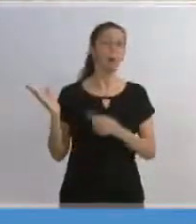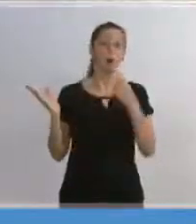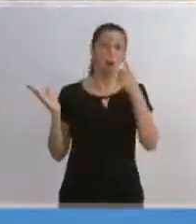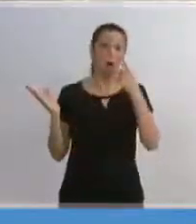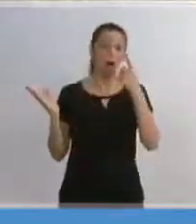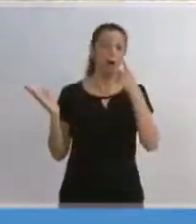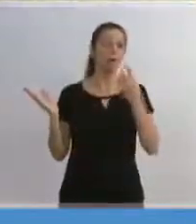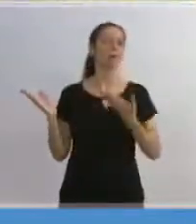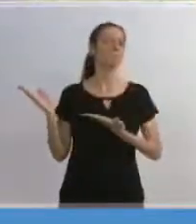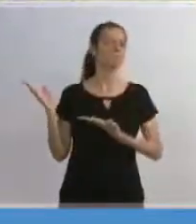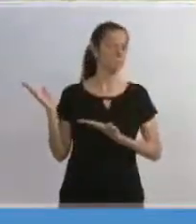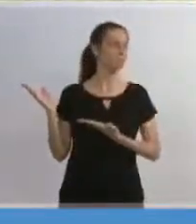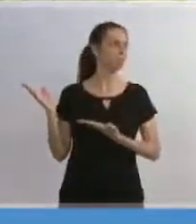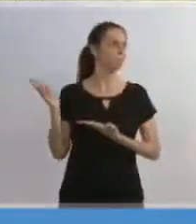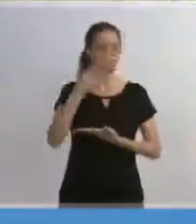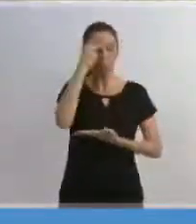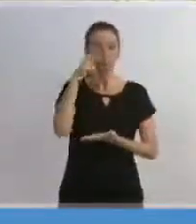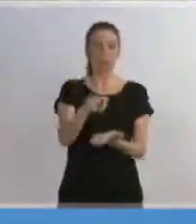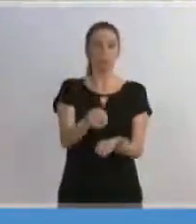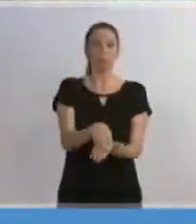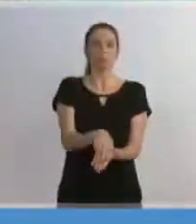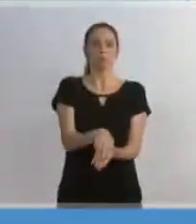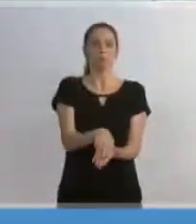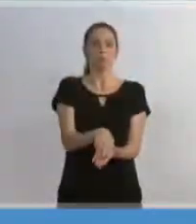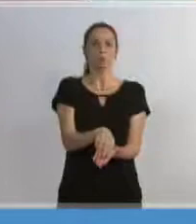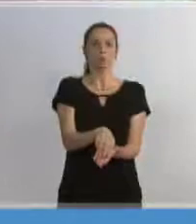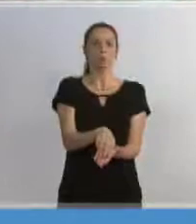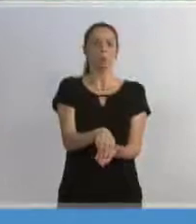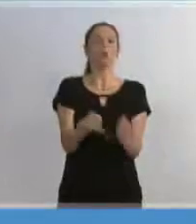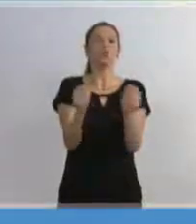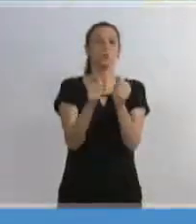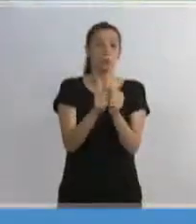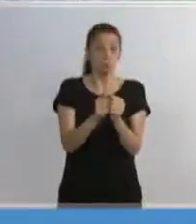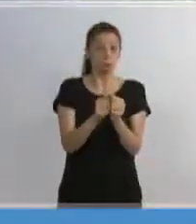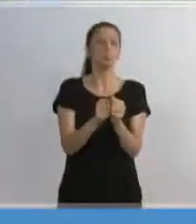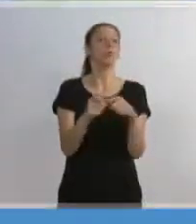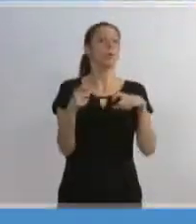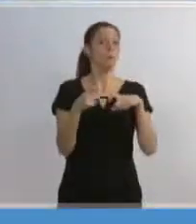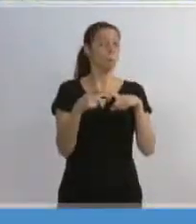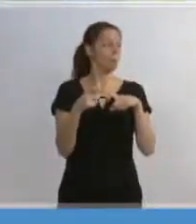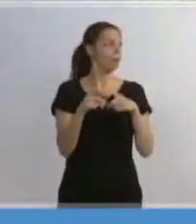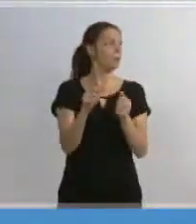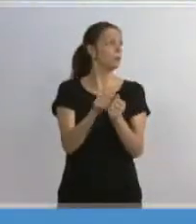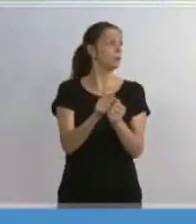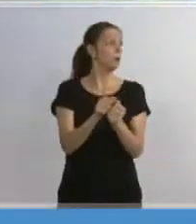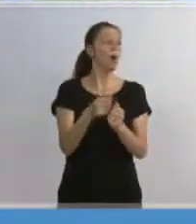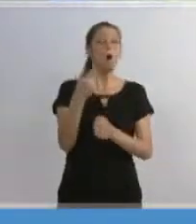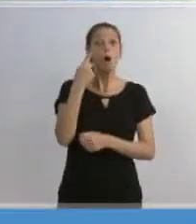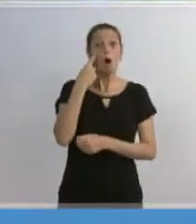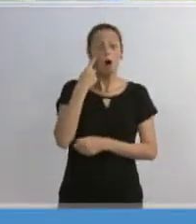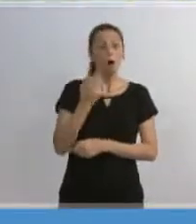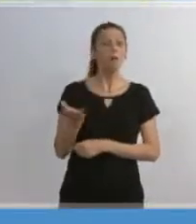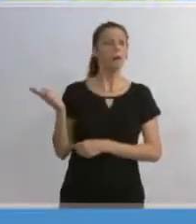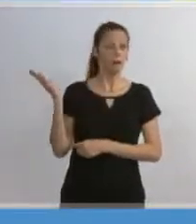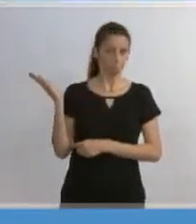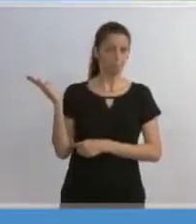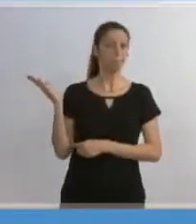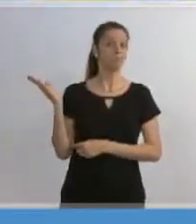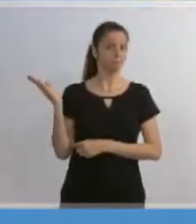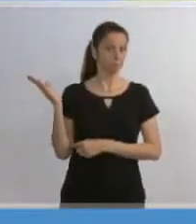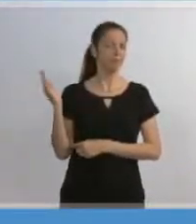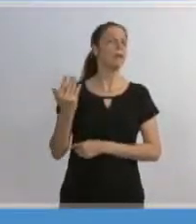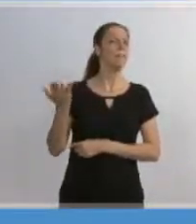vítima imobilizada e com o paramédico do lado ali. É isso, quando eu falava nessa casa, esse vereador é